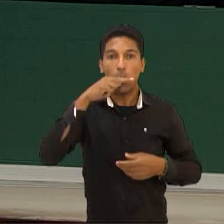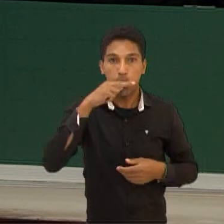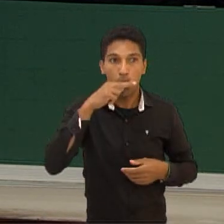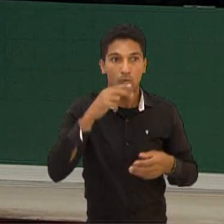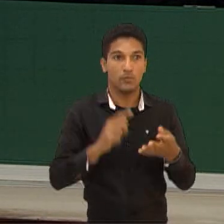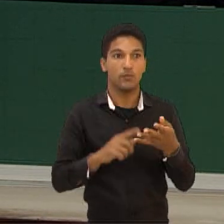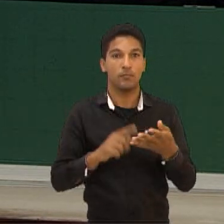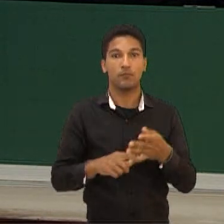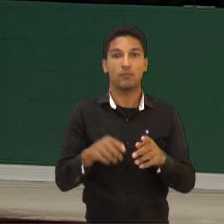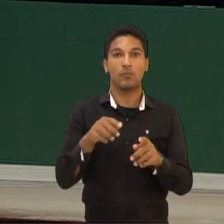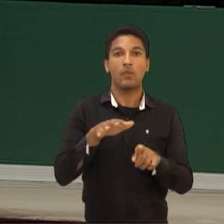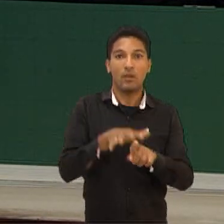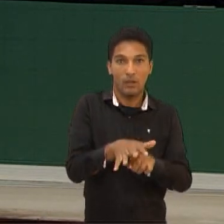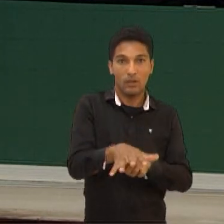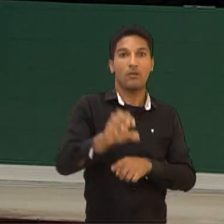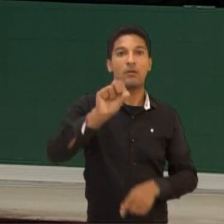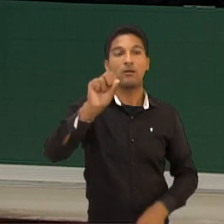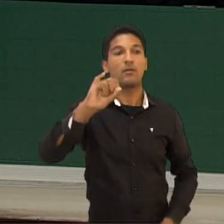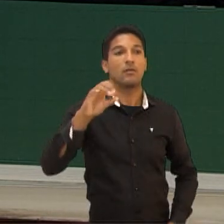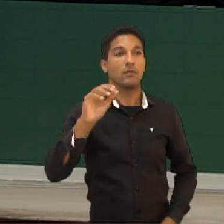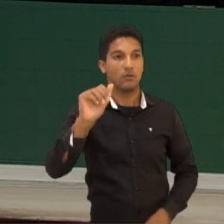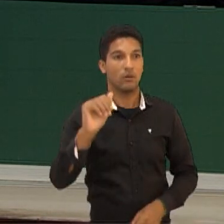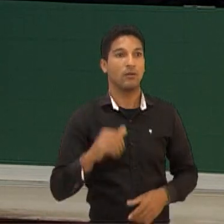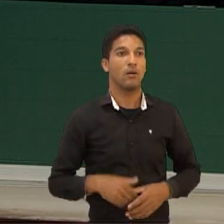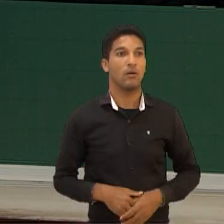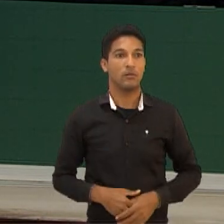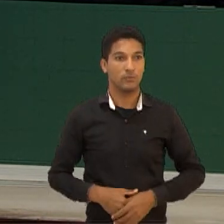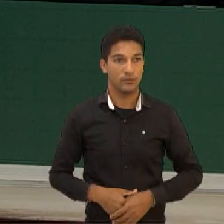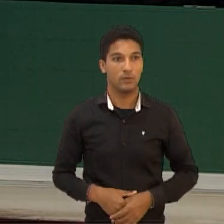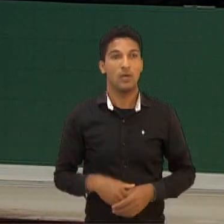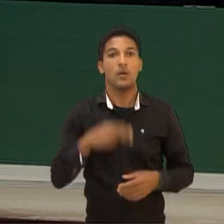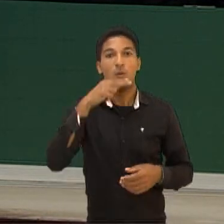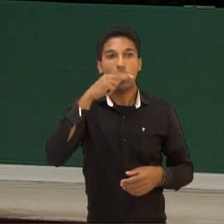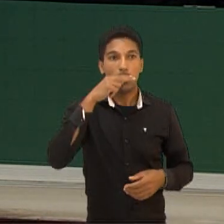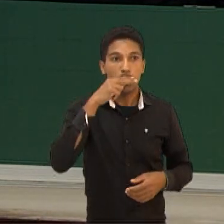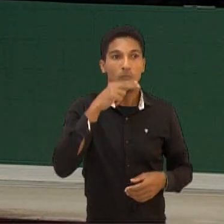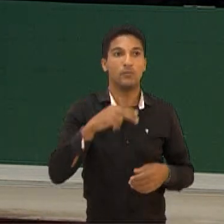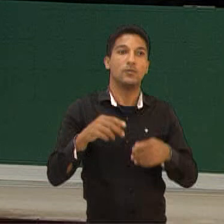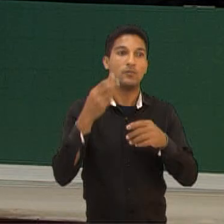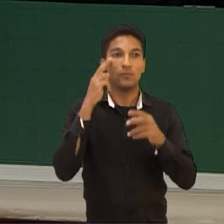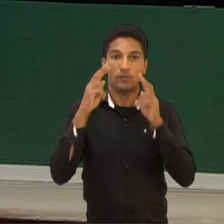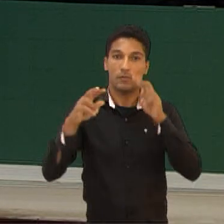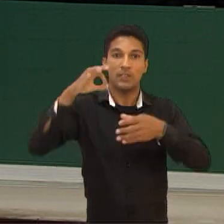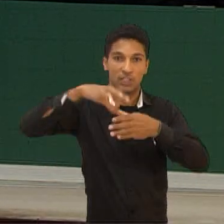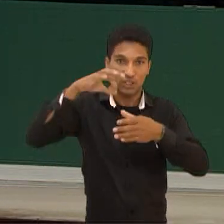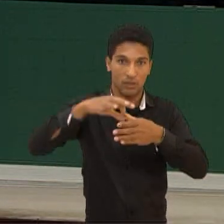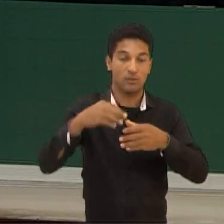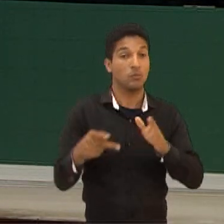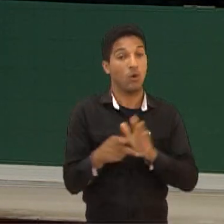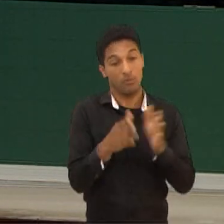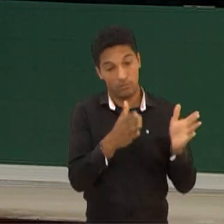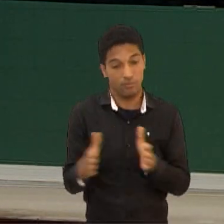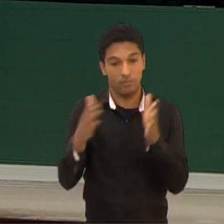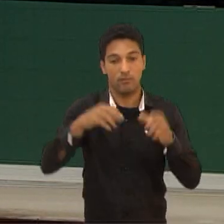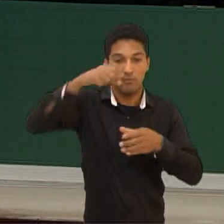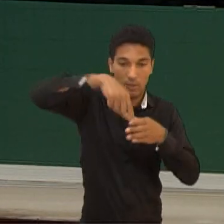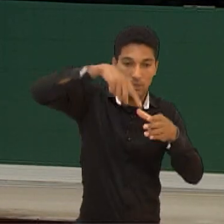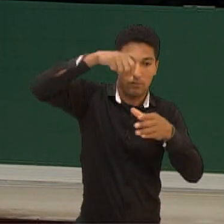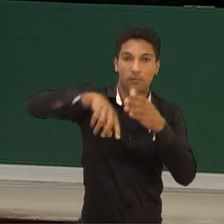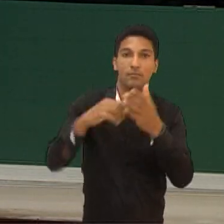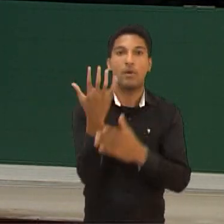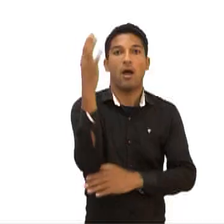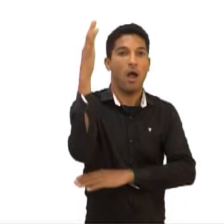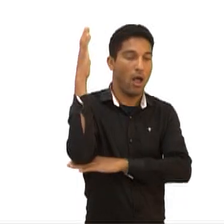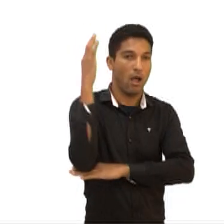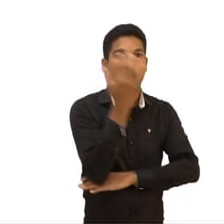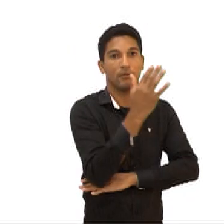China, uma grande exportadora de cereais, a Rússia também. Então temos os produtos em destaque da agricultura.